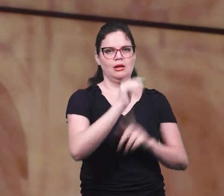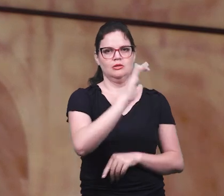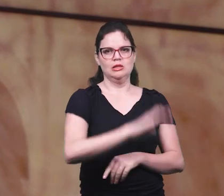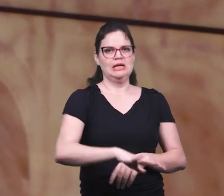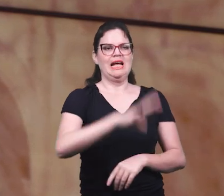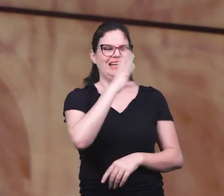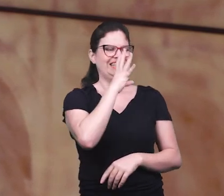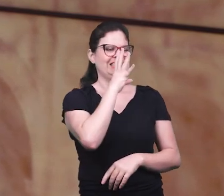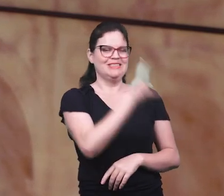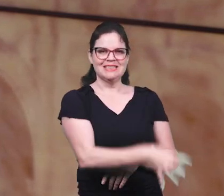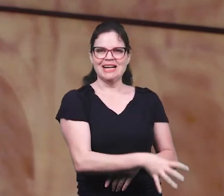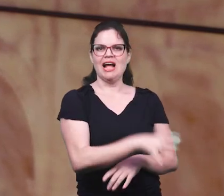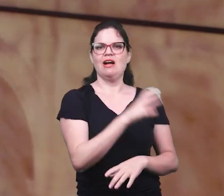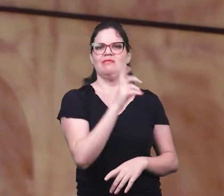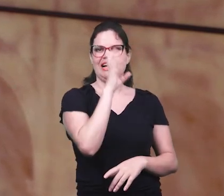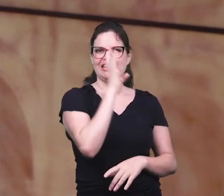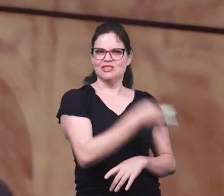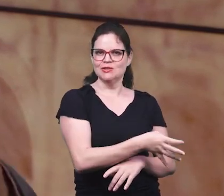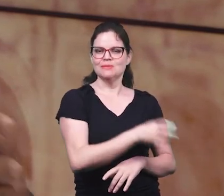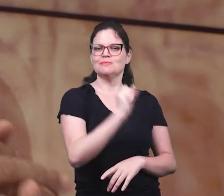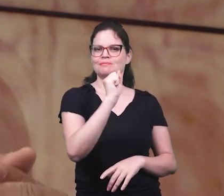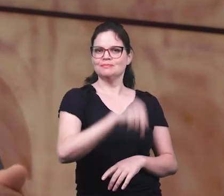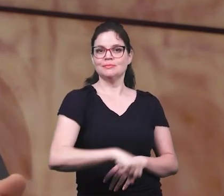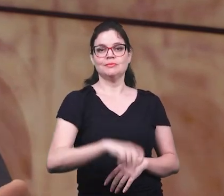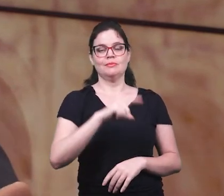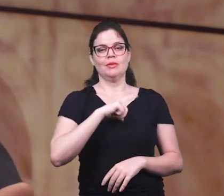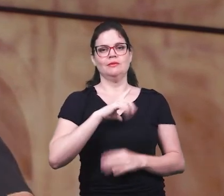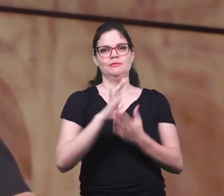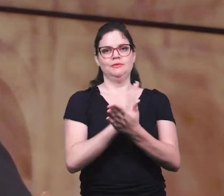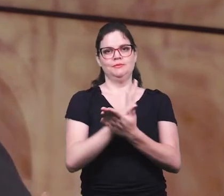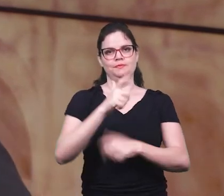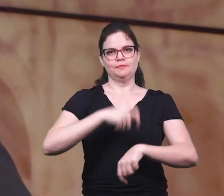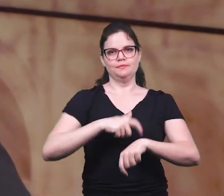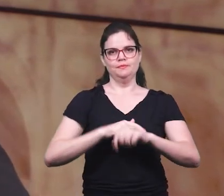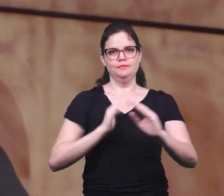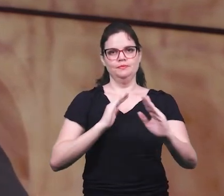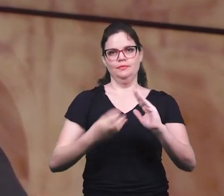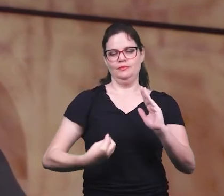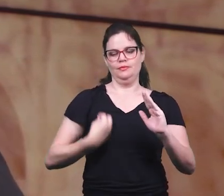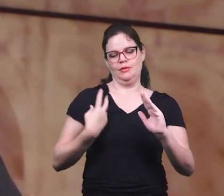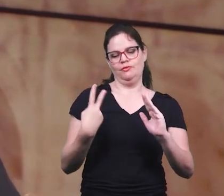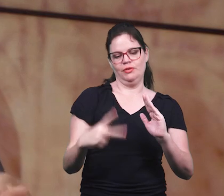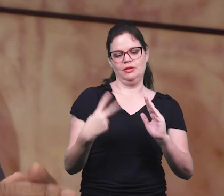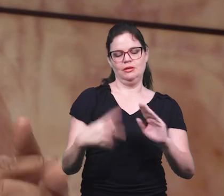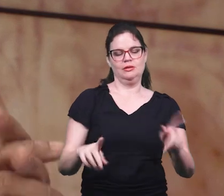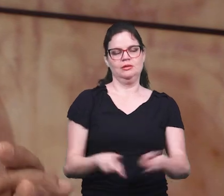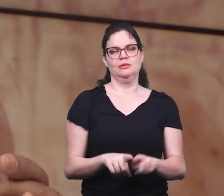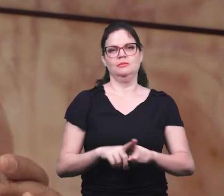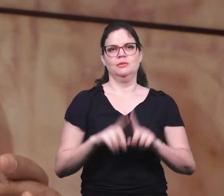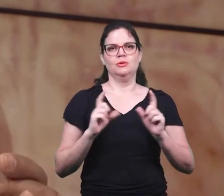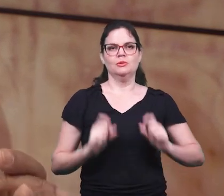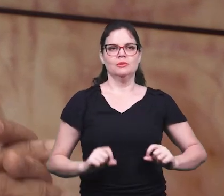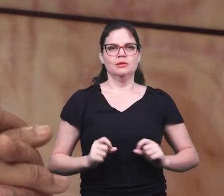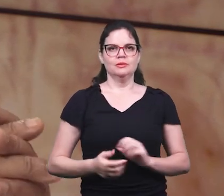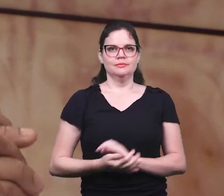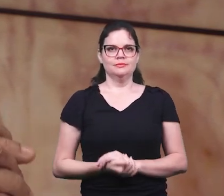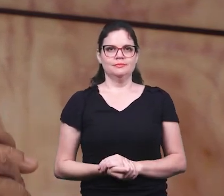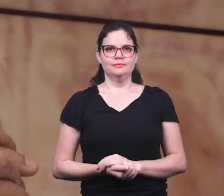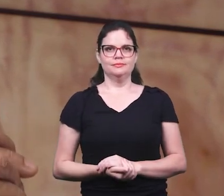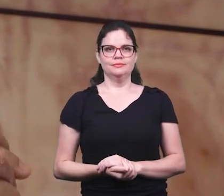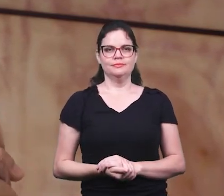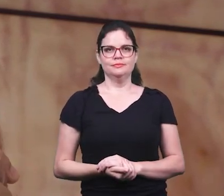ia... Ele teve um momento na vida dele que ele também, existe uma